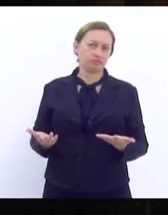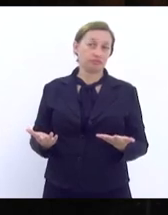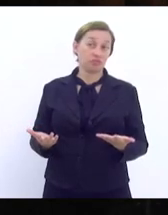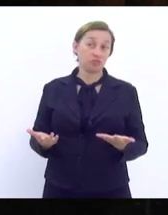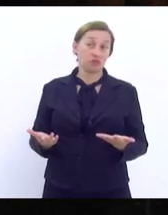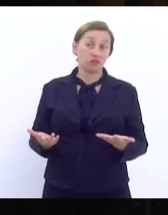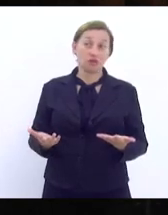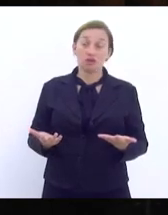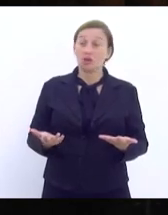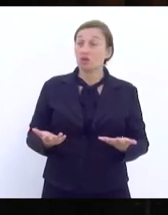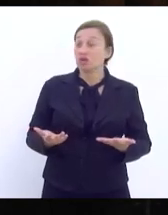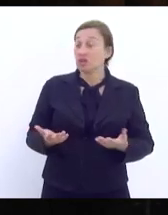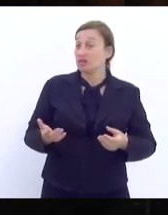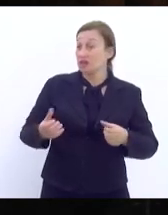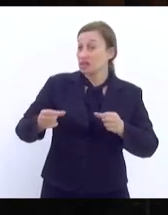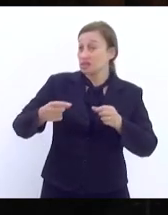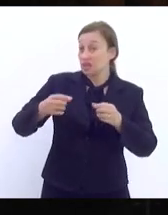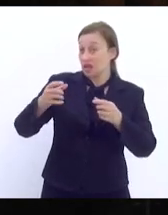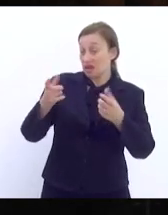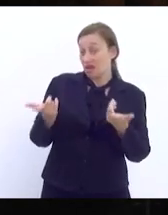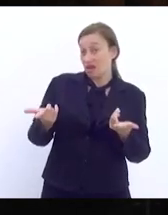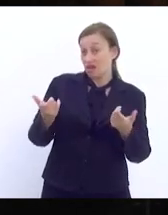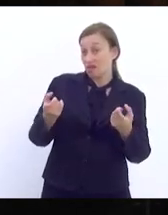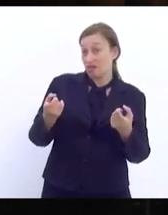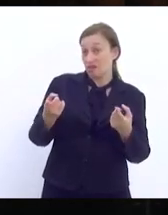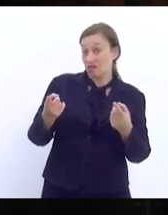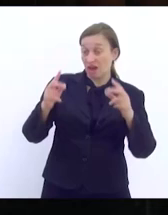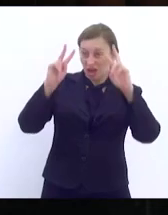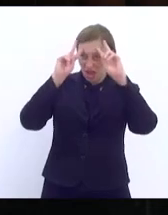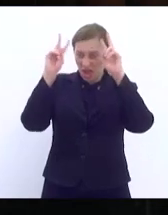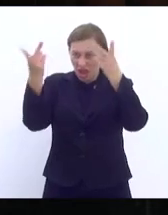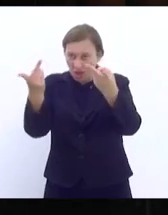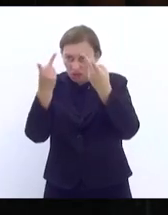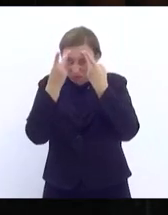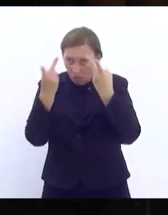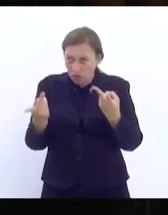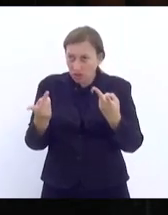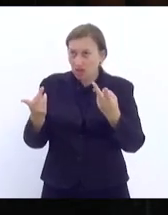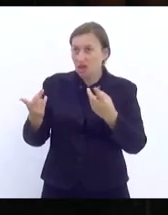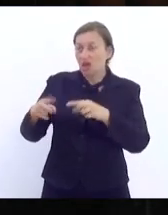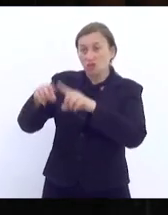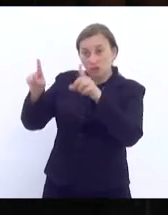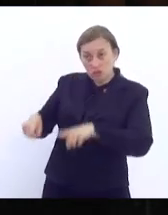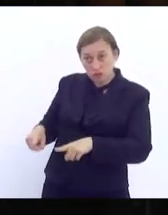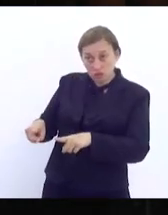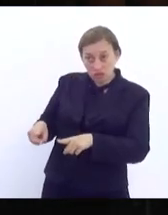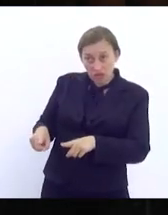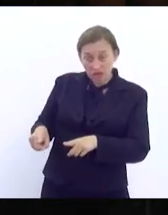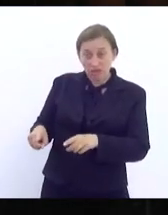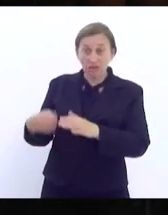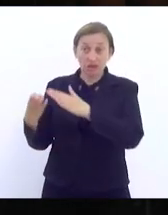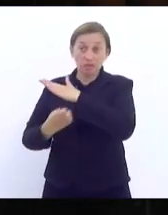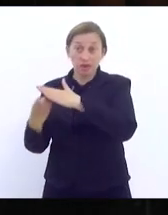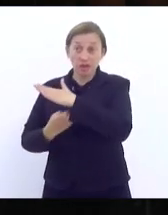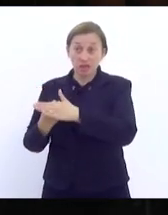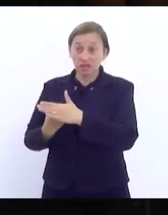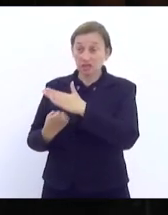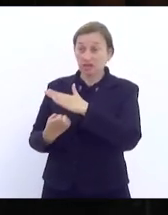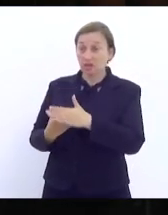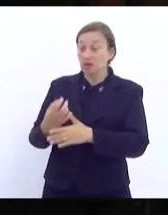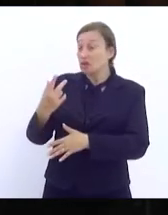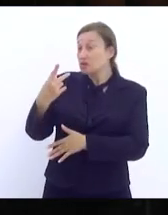o que devia causar revolta o senhor Alvaro Luiz Sávio aos funcionários da porta do Rio é que sobre suas barbas